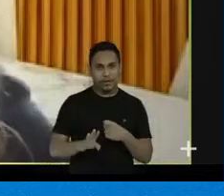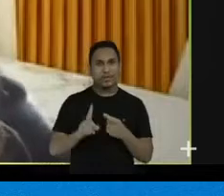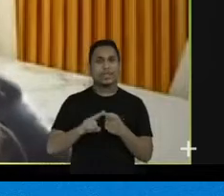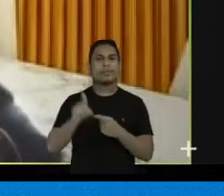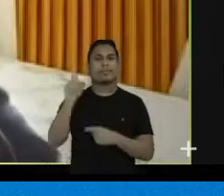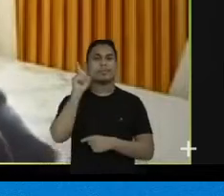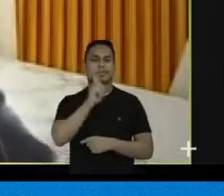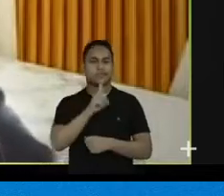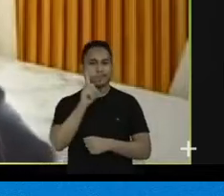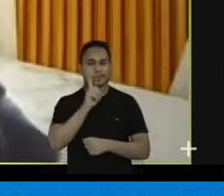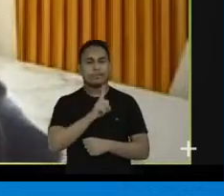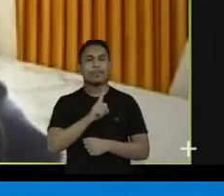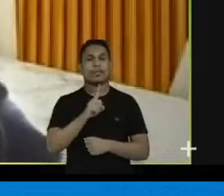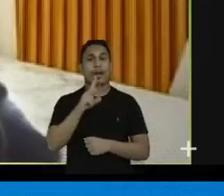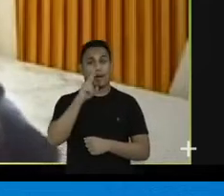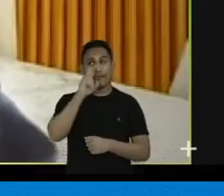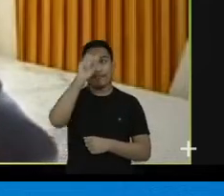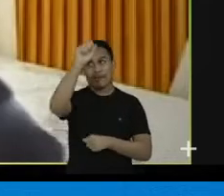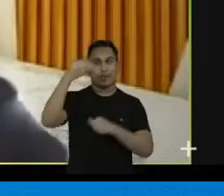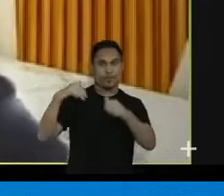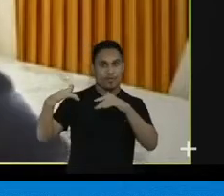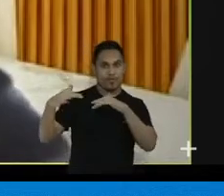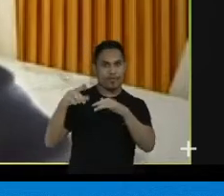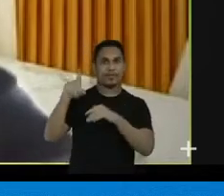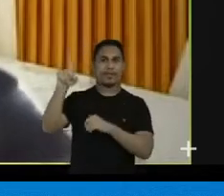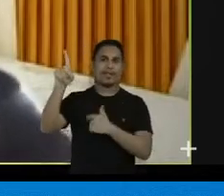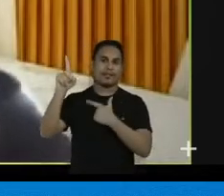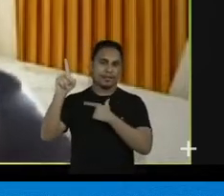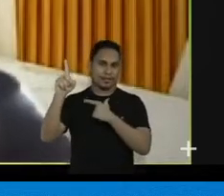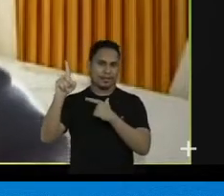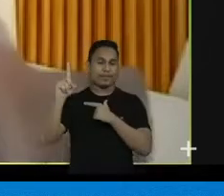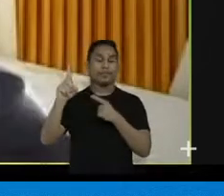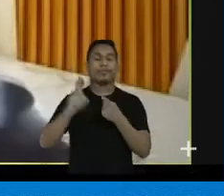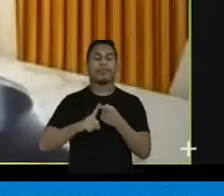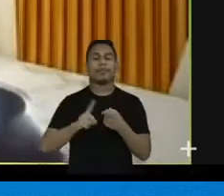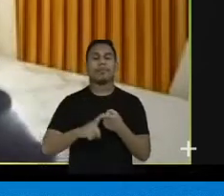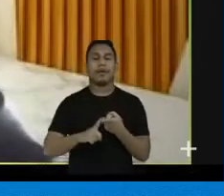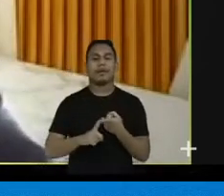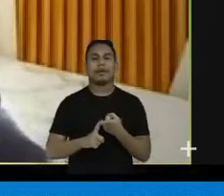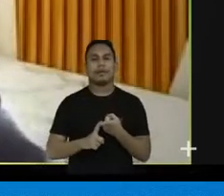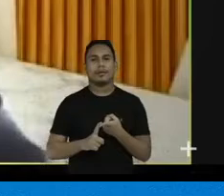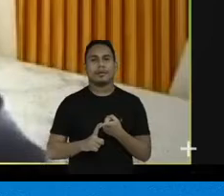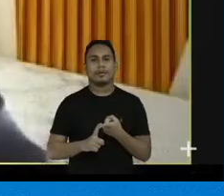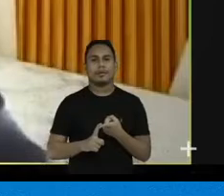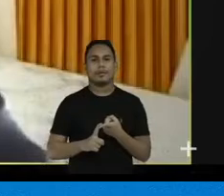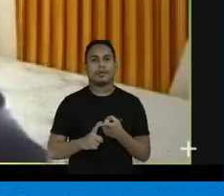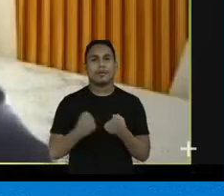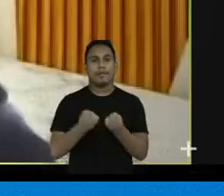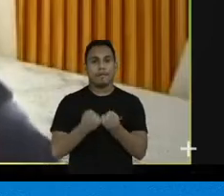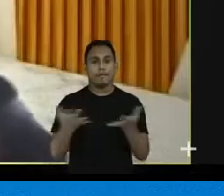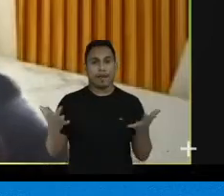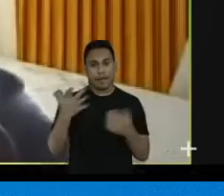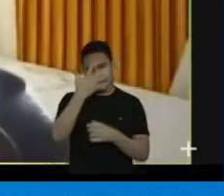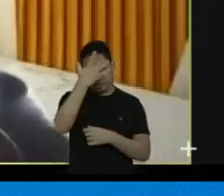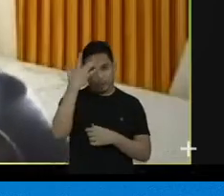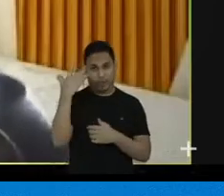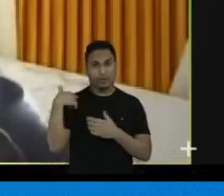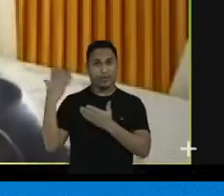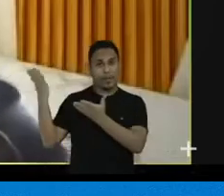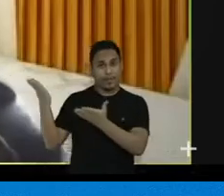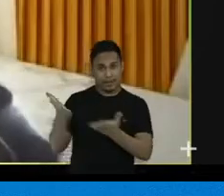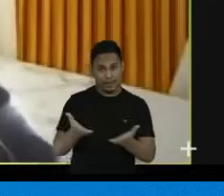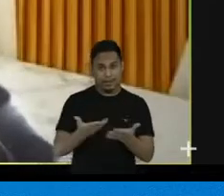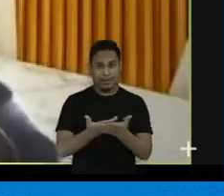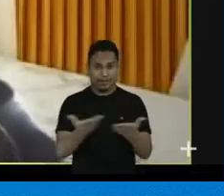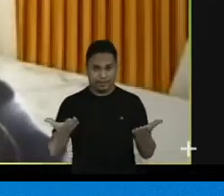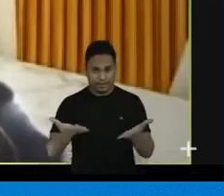forte esse movimento, tá? E por conta disso, muitas das coisas que eu vou apresentar agora para vocês são coisas